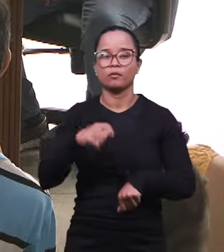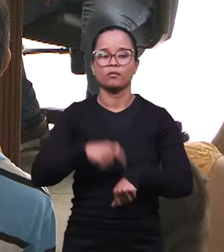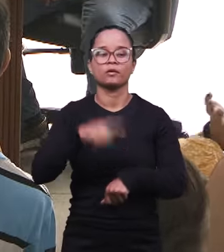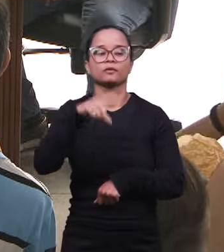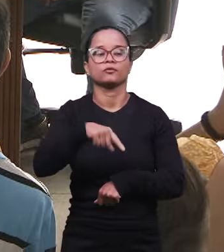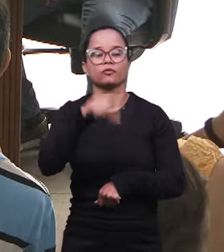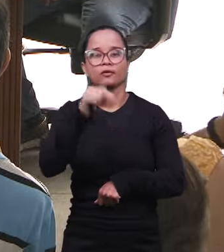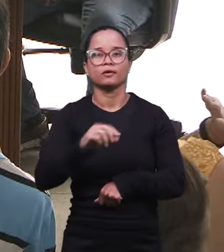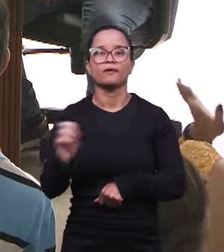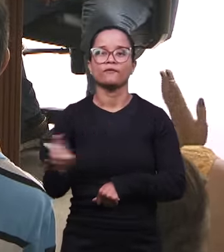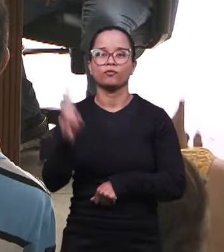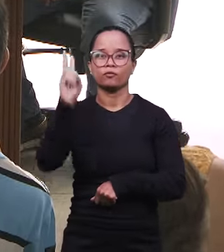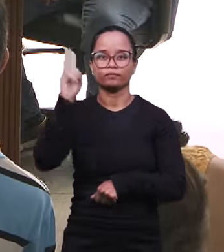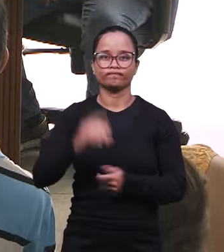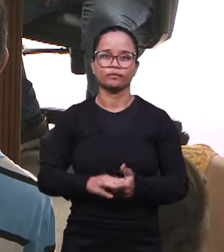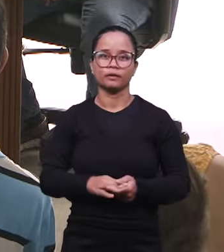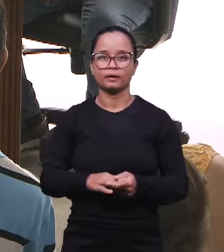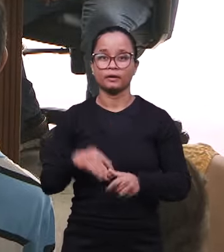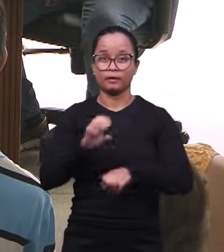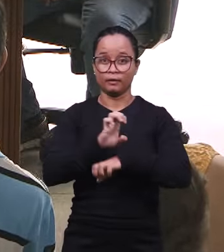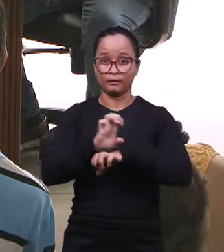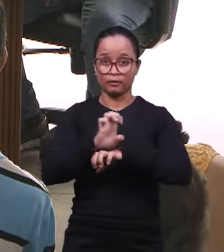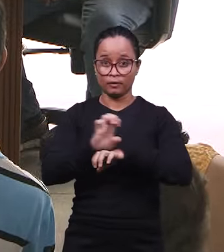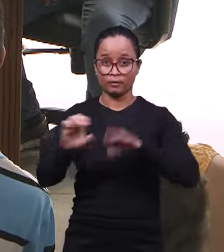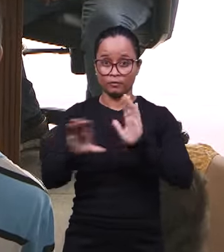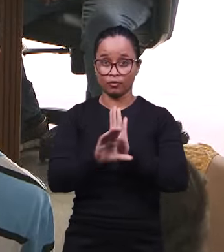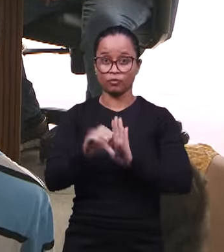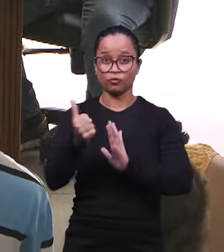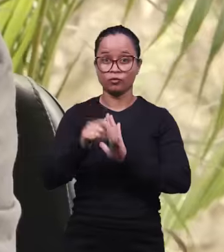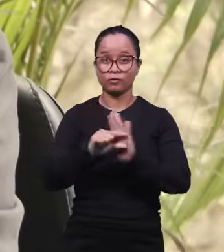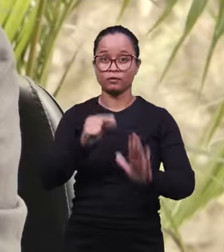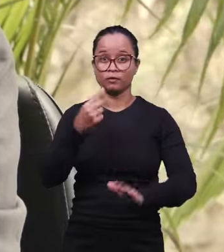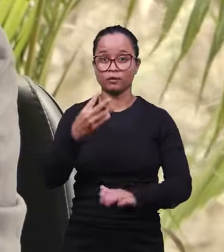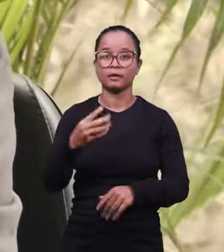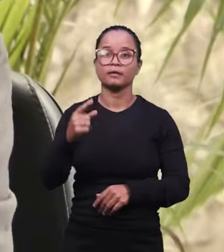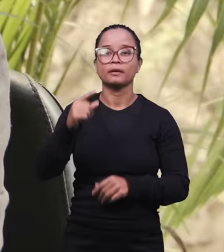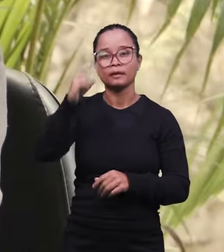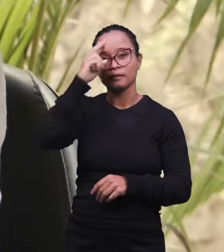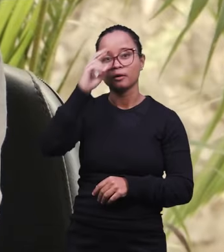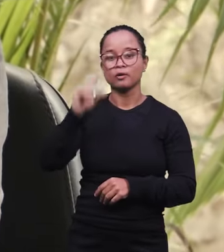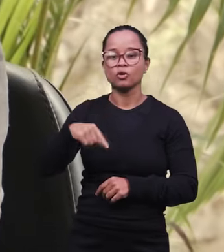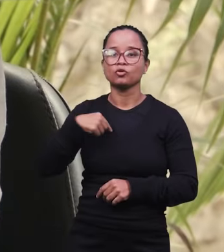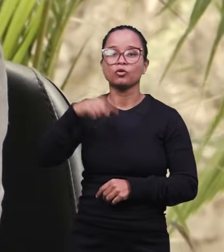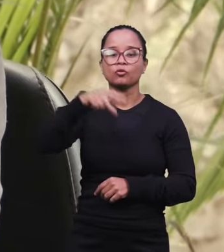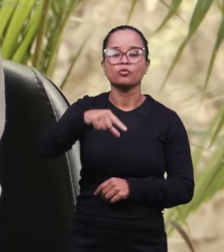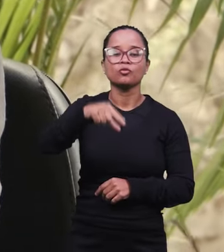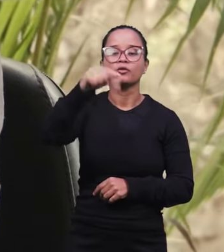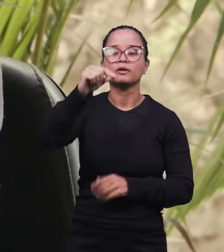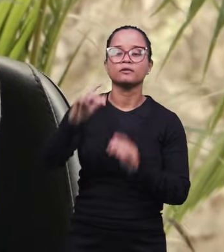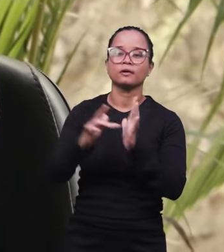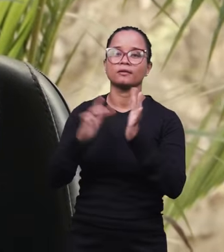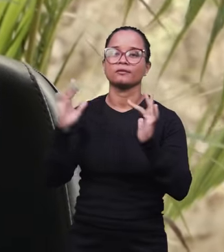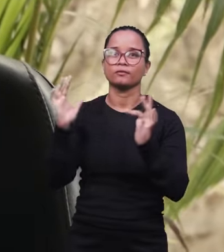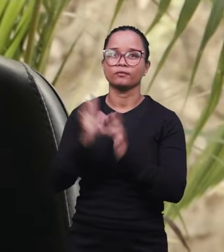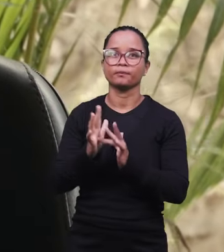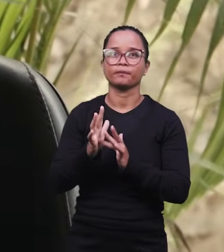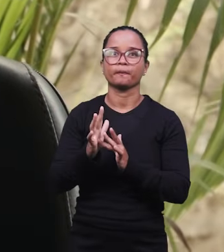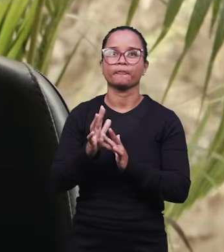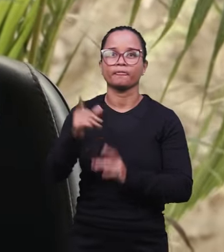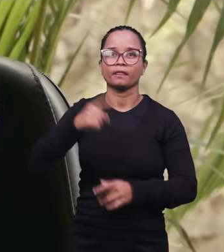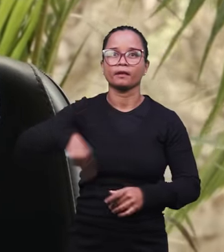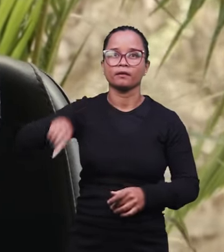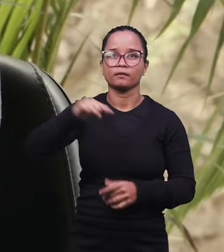eleição, desse valor da salvação em Efésios 1:4. É o valor que devemos dar, que nós somos eleitos em Jesus. Nós estamos